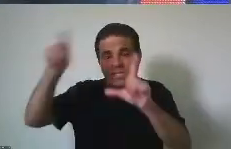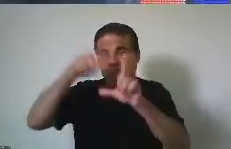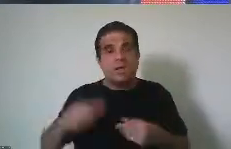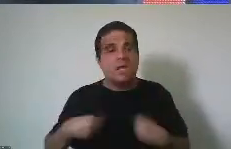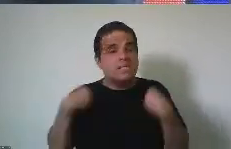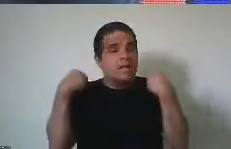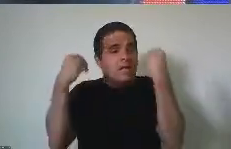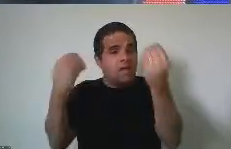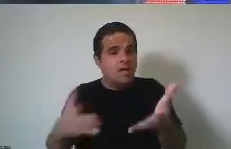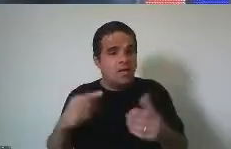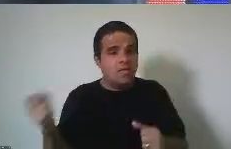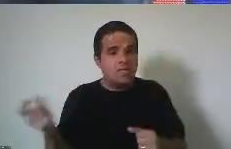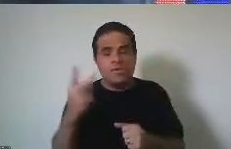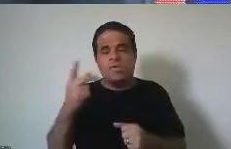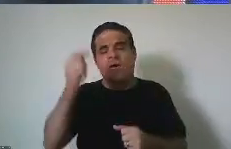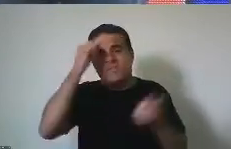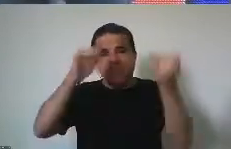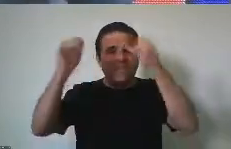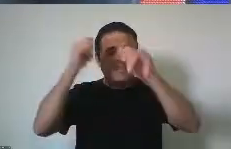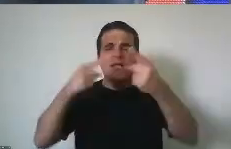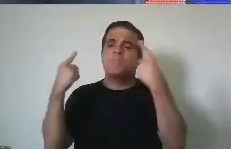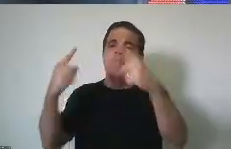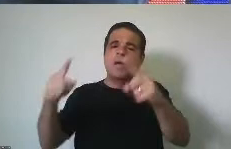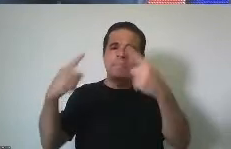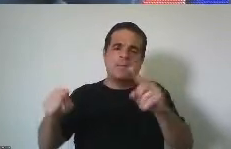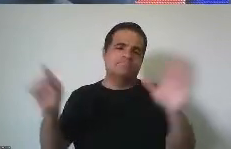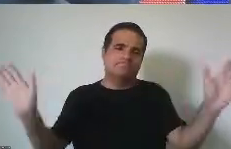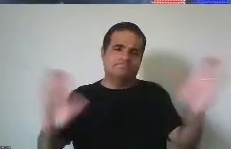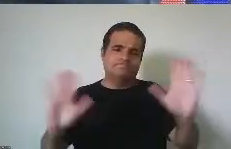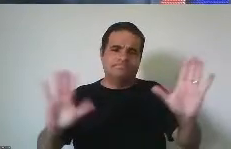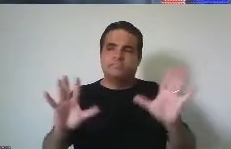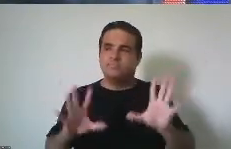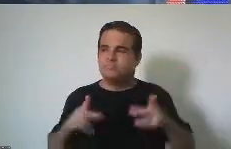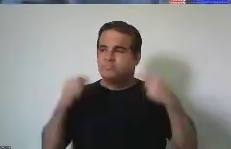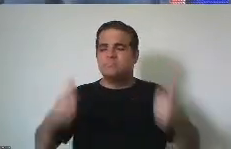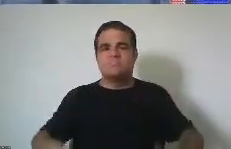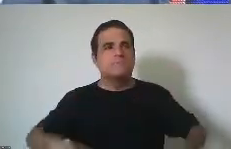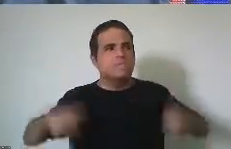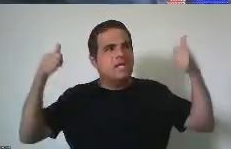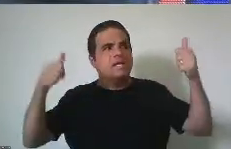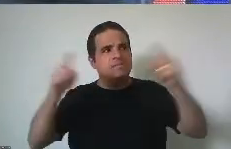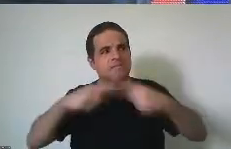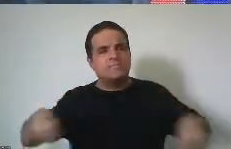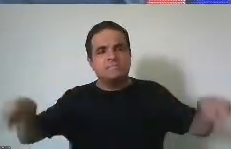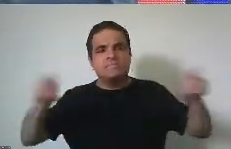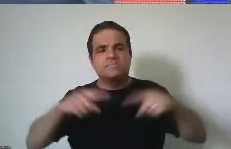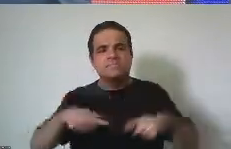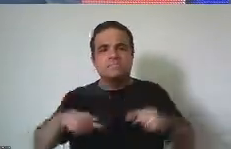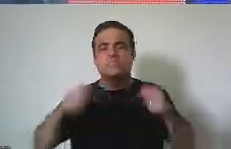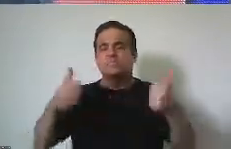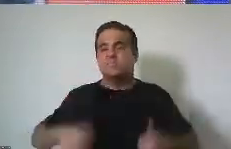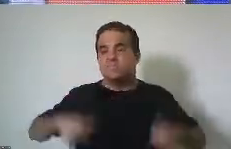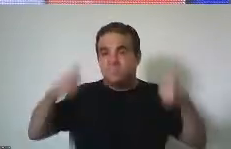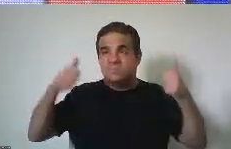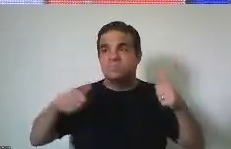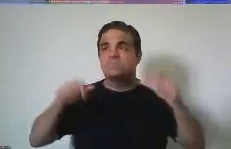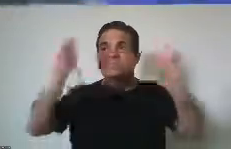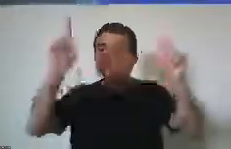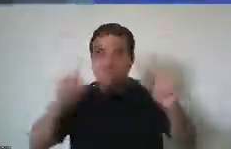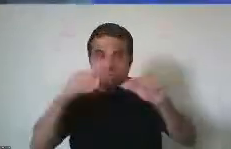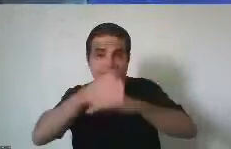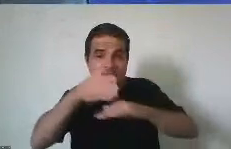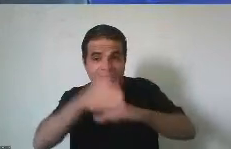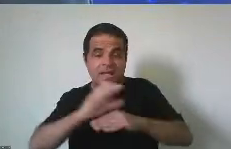não provocar um descasamento Porque toda a melhoria tem direito a reconhecimento tarifário a partir da sua entrada na operação